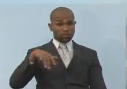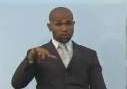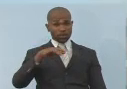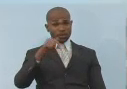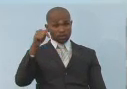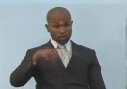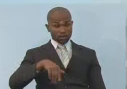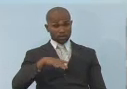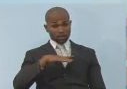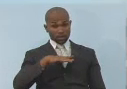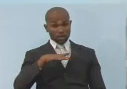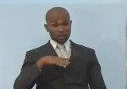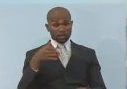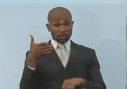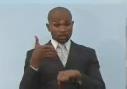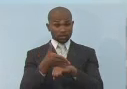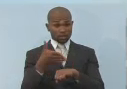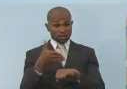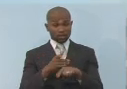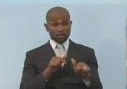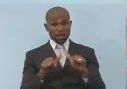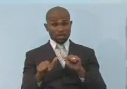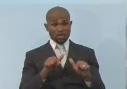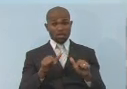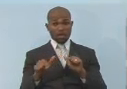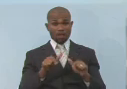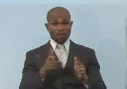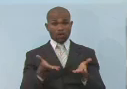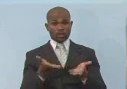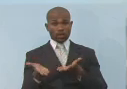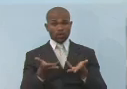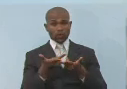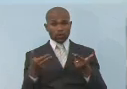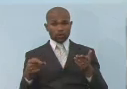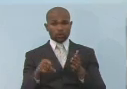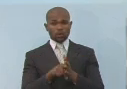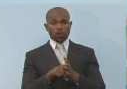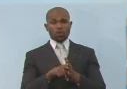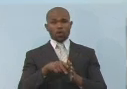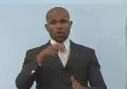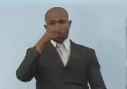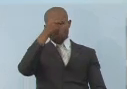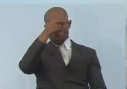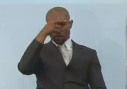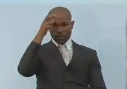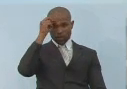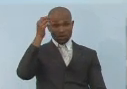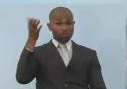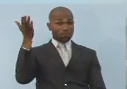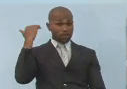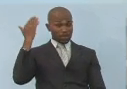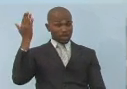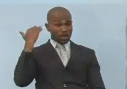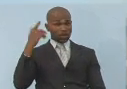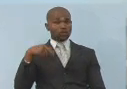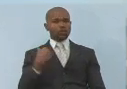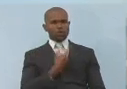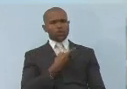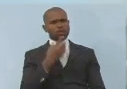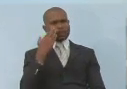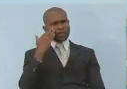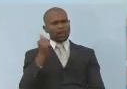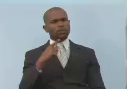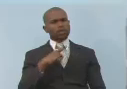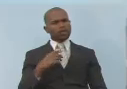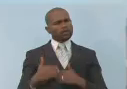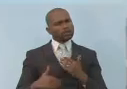munícipes, acessar os trabalhos, né, os serviços da prefeitura naquela época, né? A gente sabe que houve um